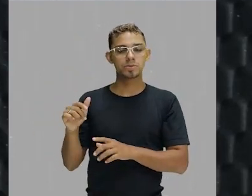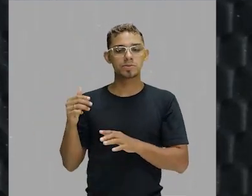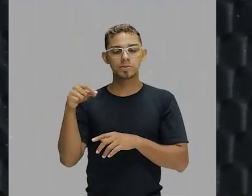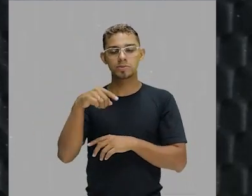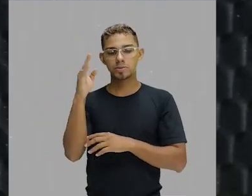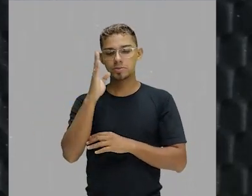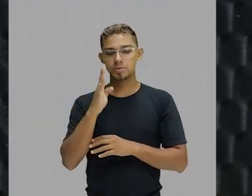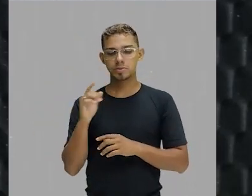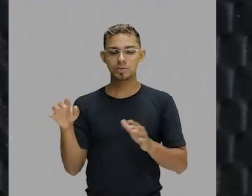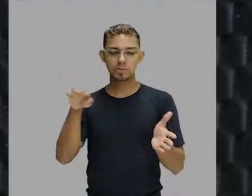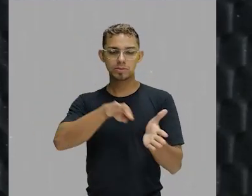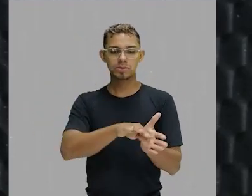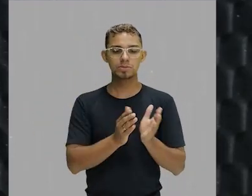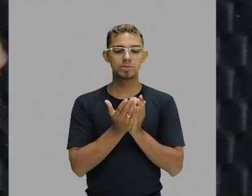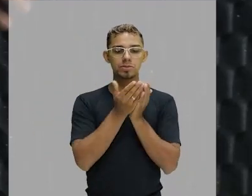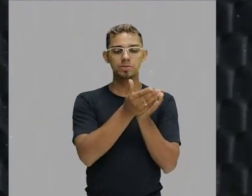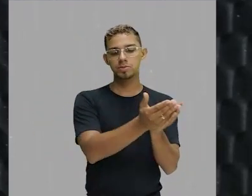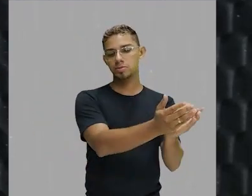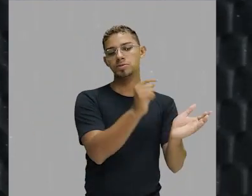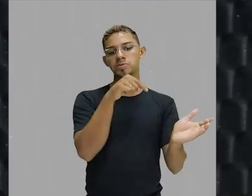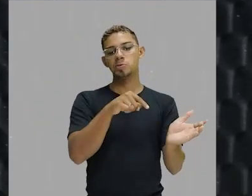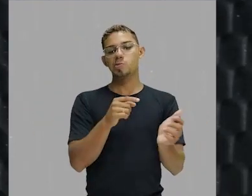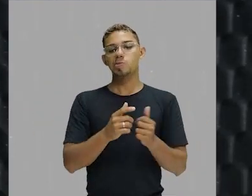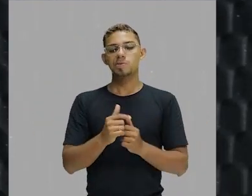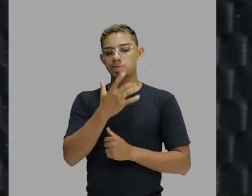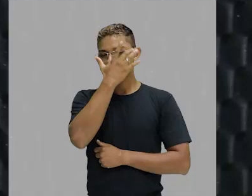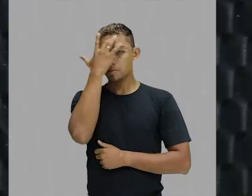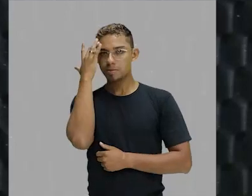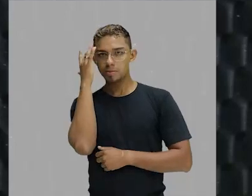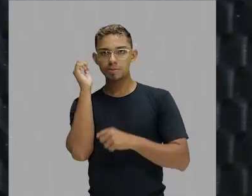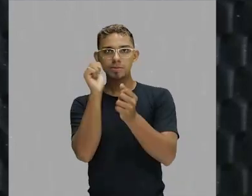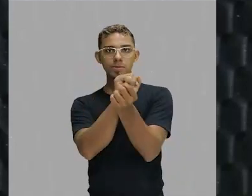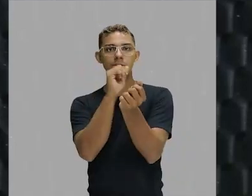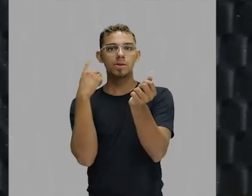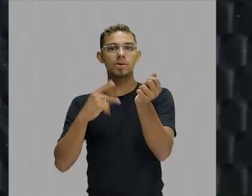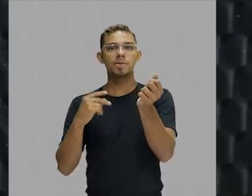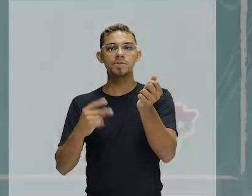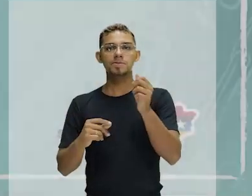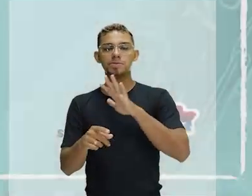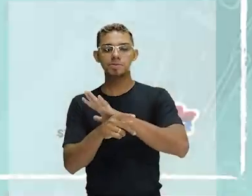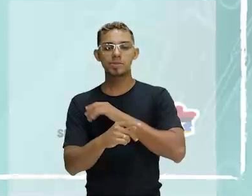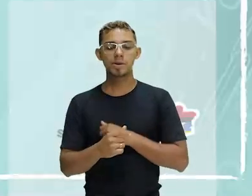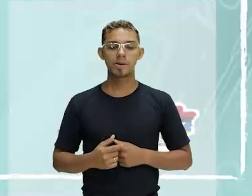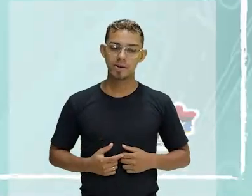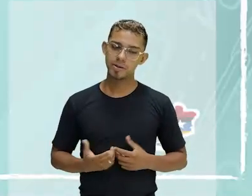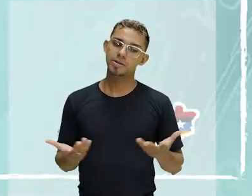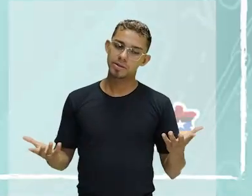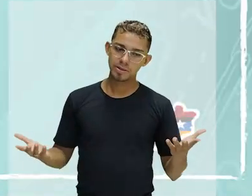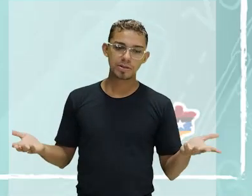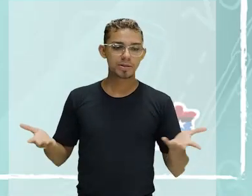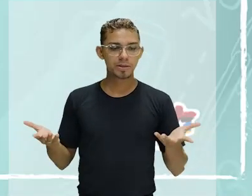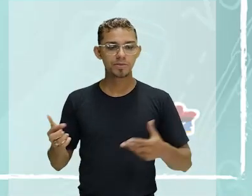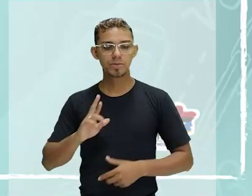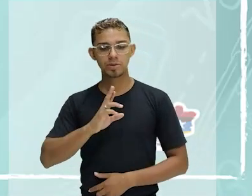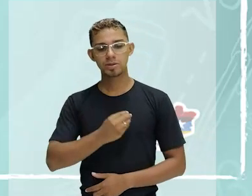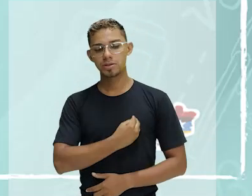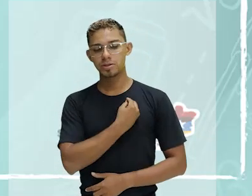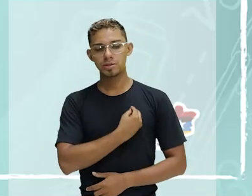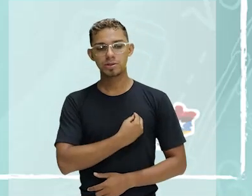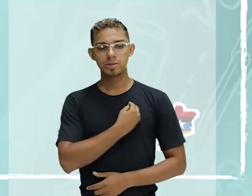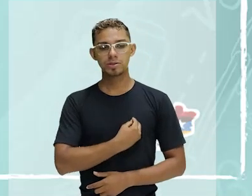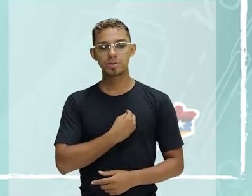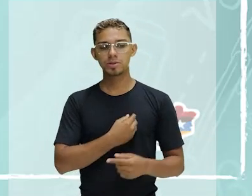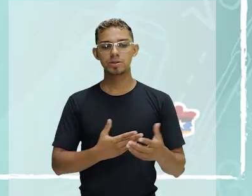de referência é a história da chegada do povo africano aqui, que foi escravizado. E é óbvio, não podia fechar de maneira